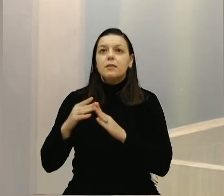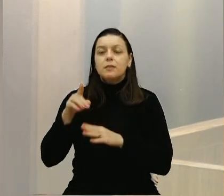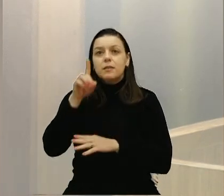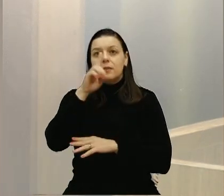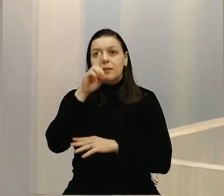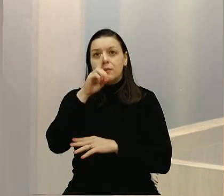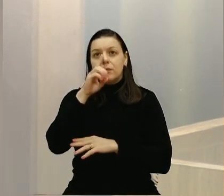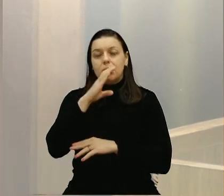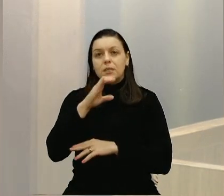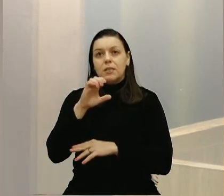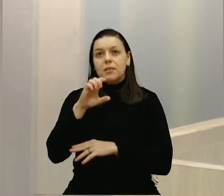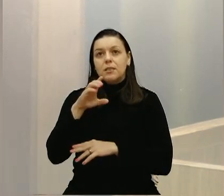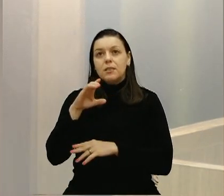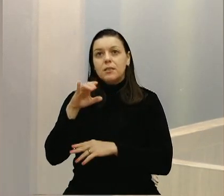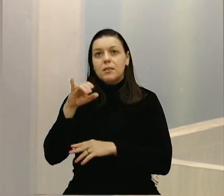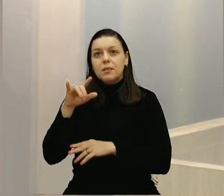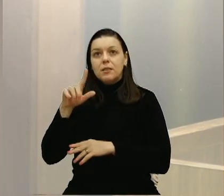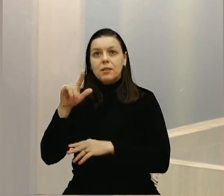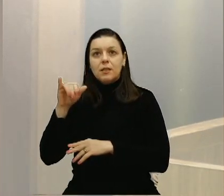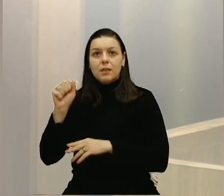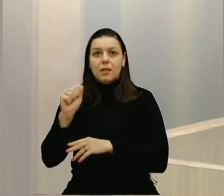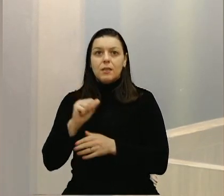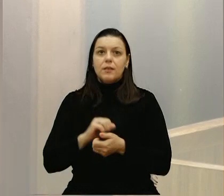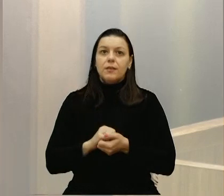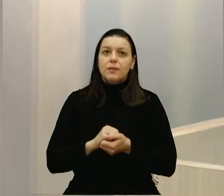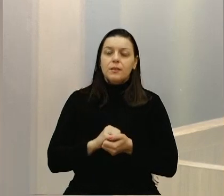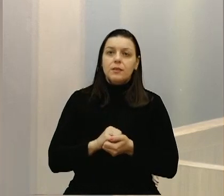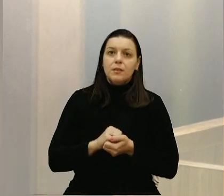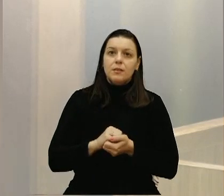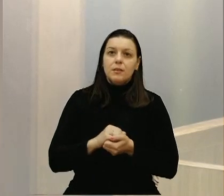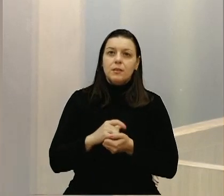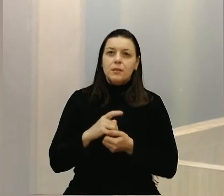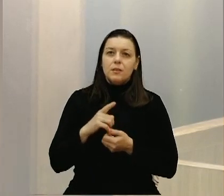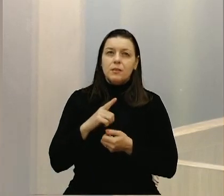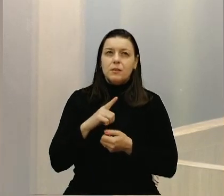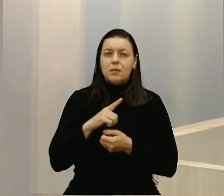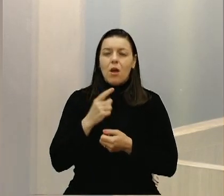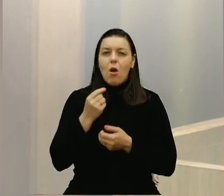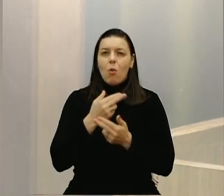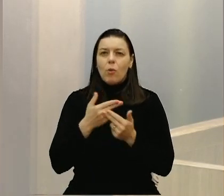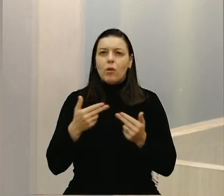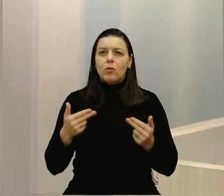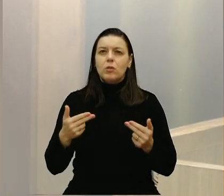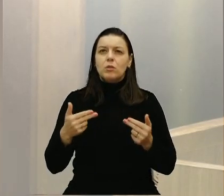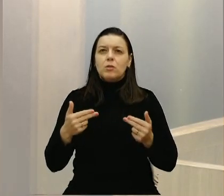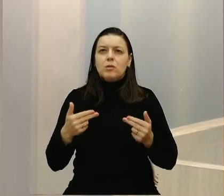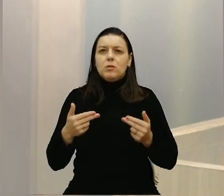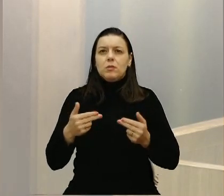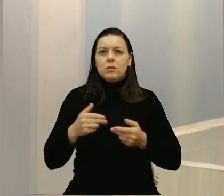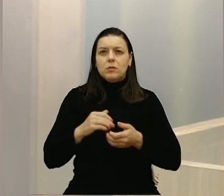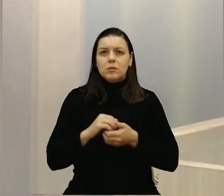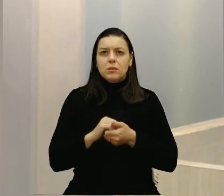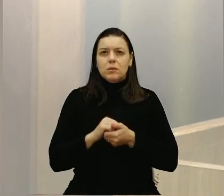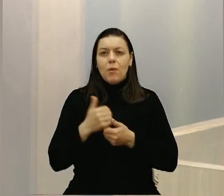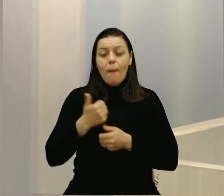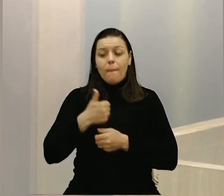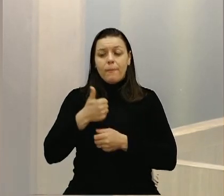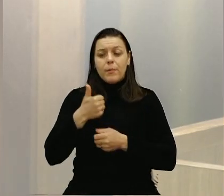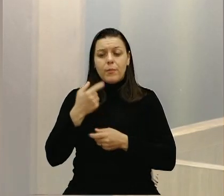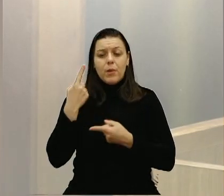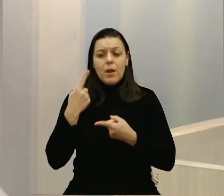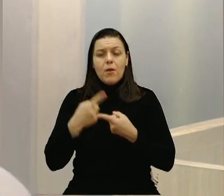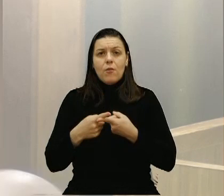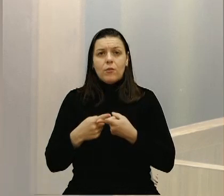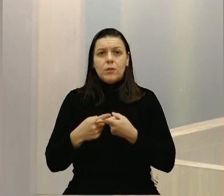memória auditiva que mexe muito comigo, que é um ponto que eu acabei de falar para o Rafa, sai esse também. Primeira vez que eu fui na casa da mãe